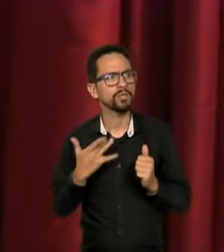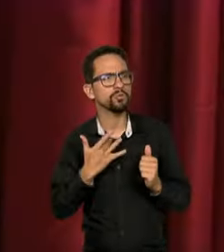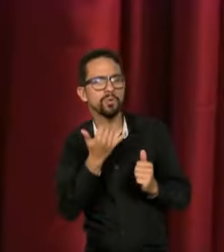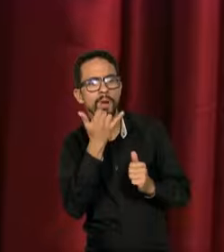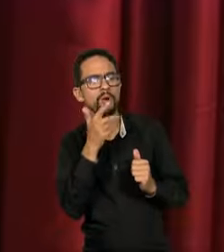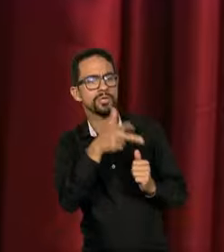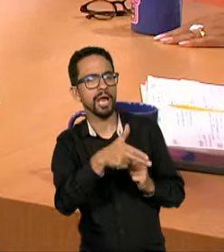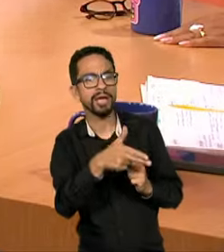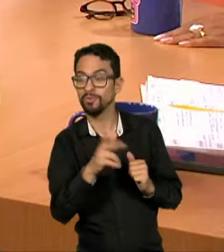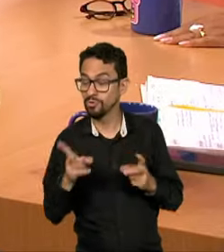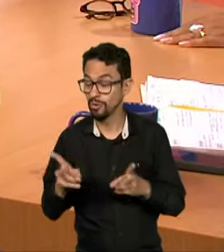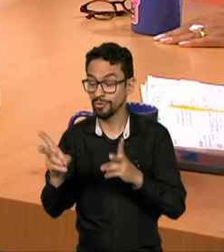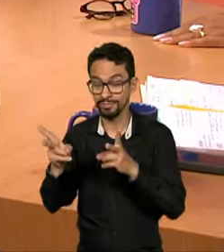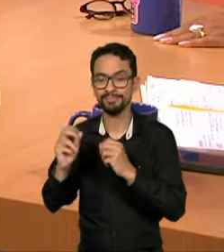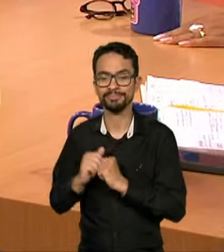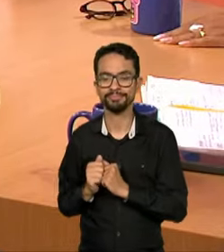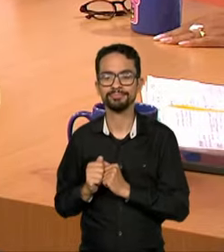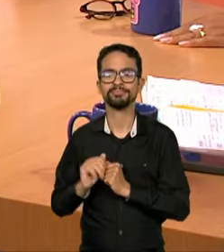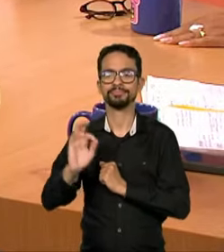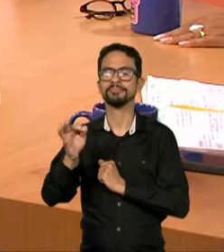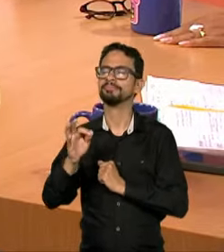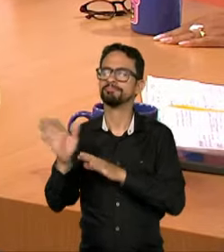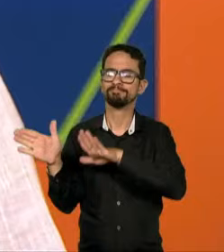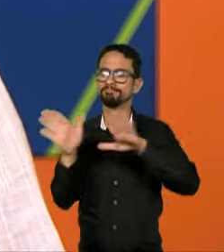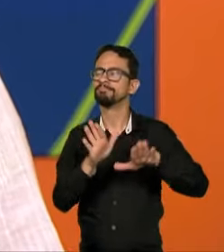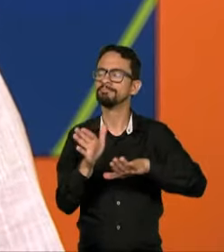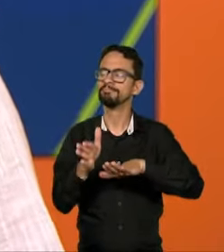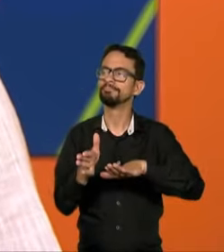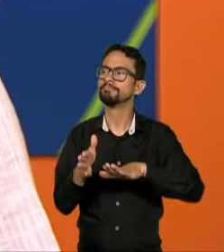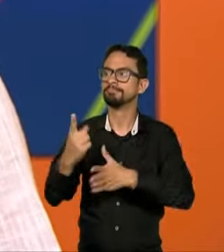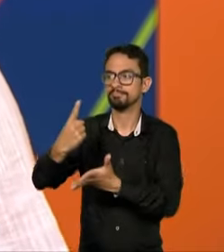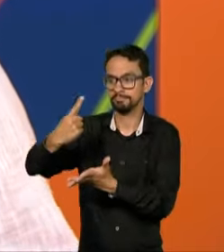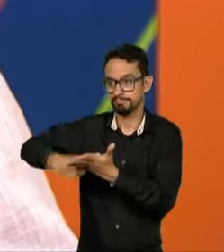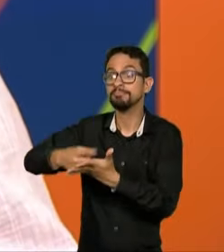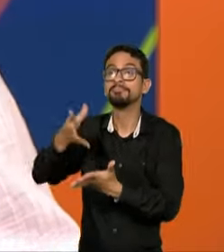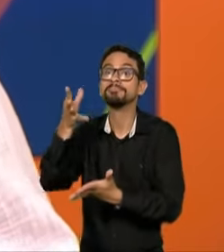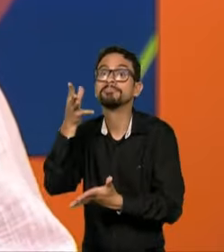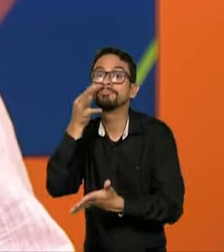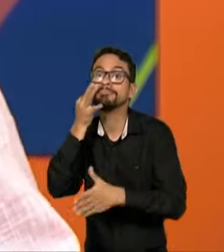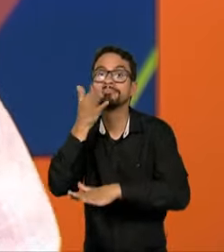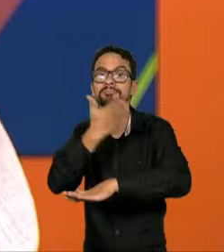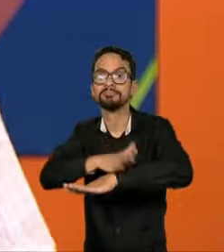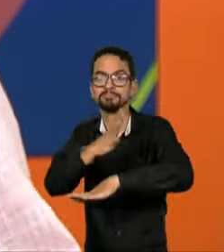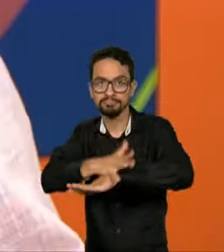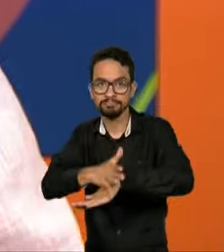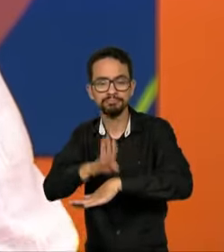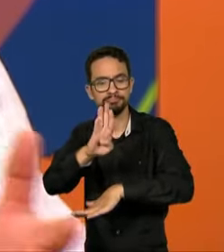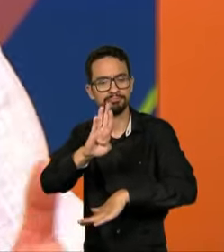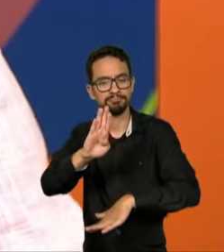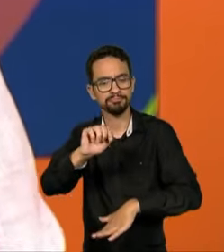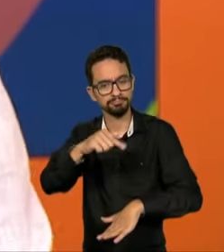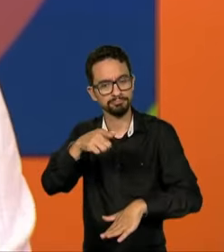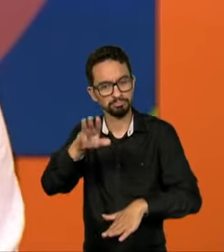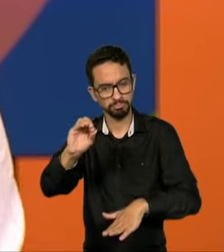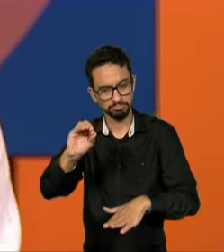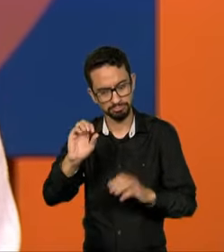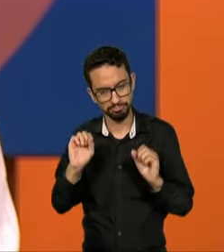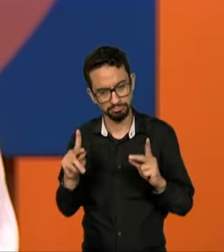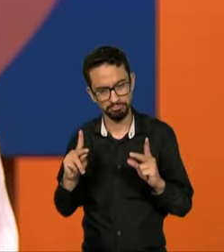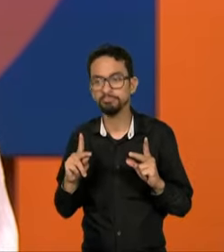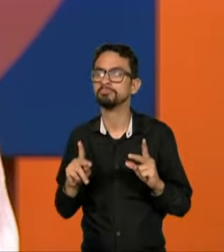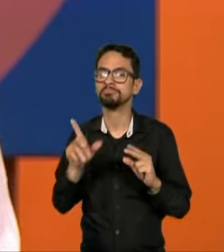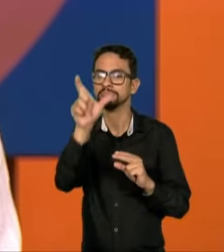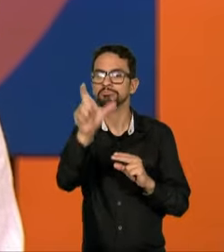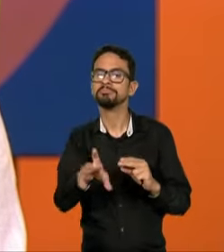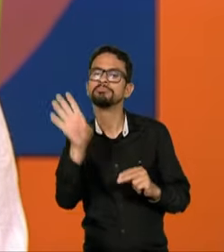fala você. Eu convenci ele aí no ensaio do Barão, para ele dar ideia também se ele via alguém que podia ser